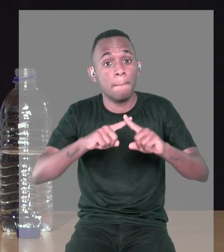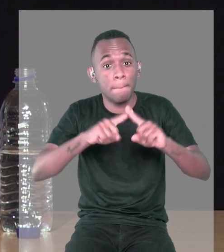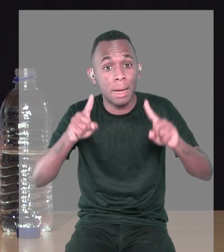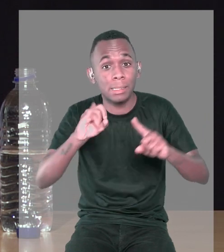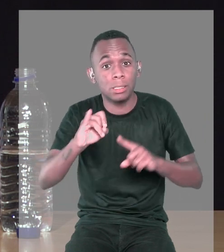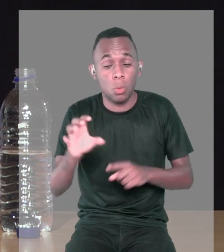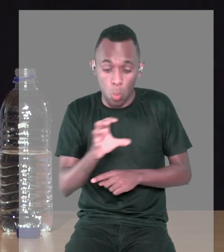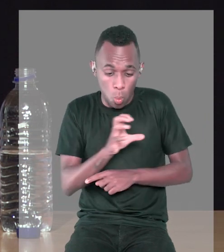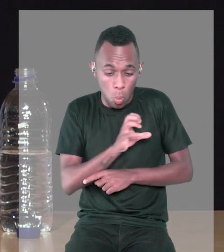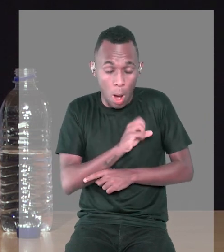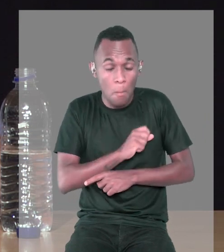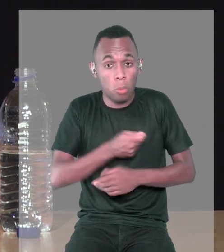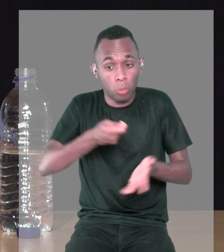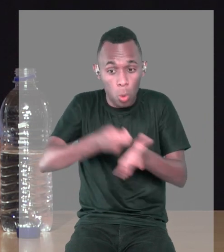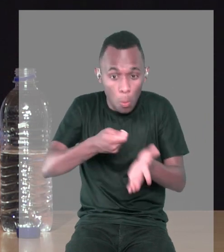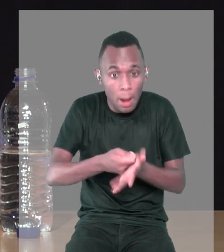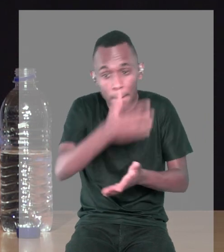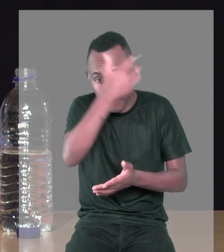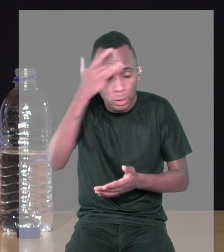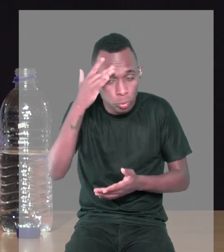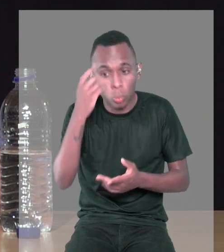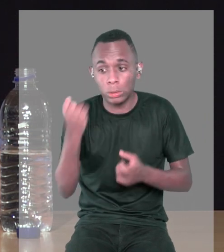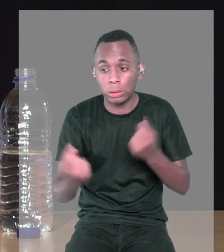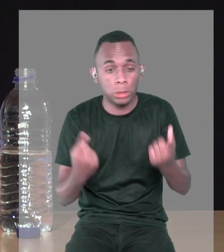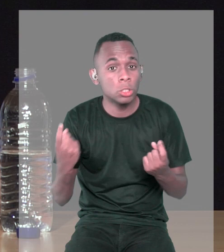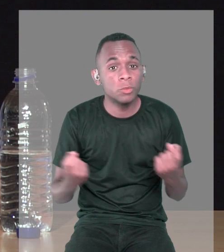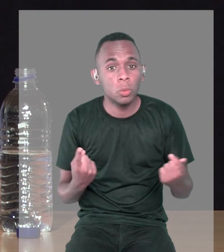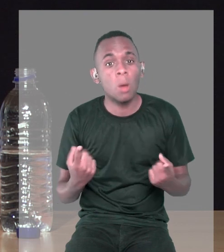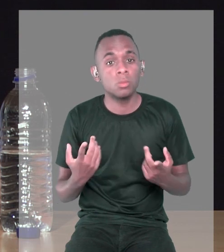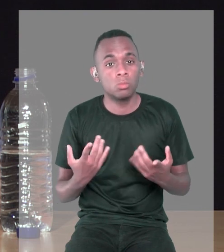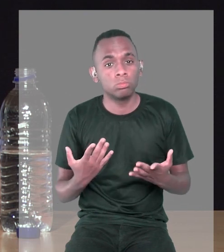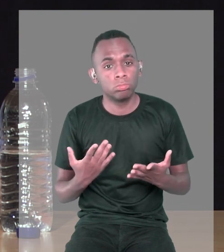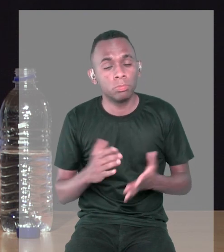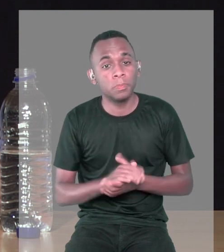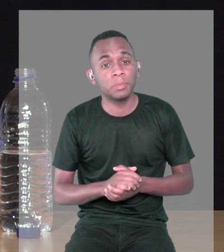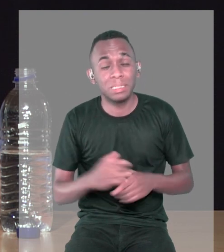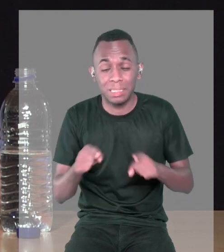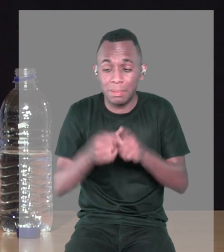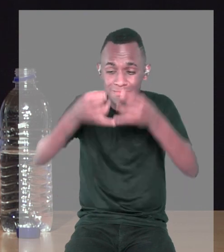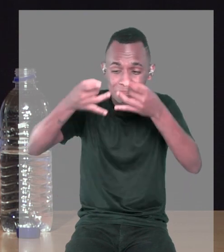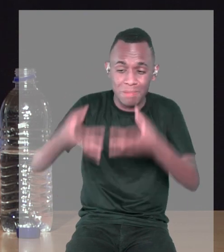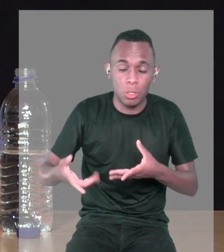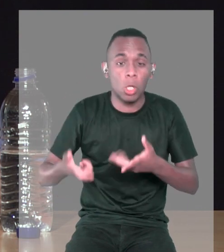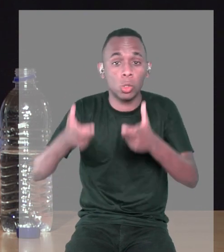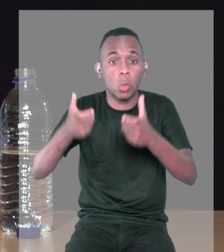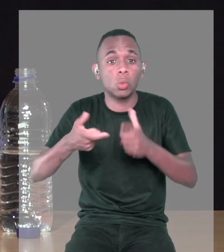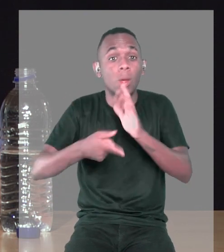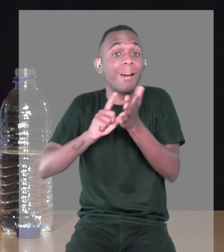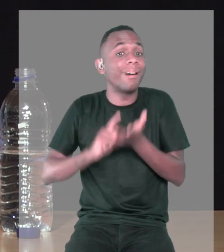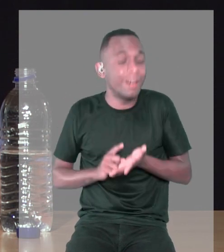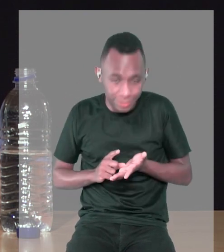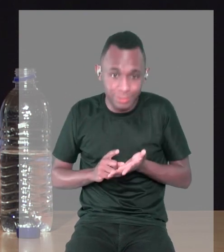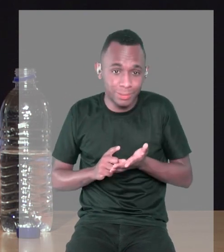No entanto, se o amor exige que os indivíduos se individualizem ao extremo, abandonando os